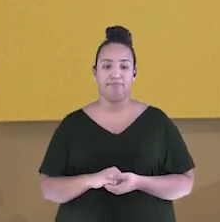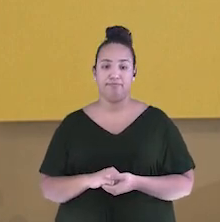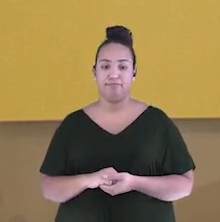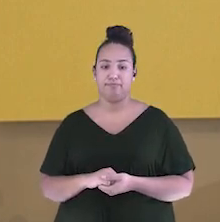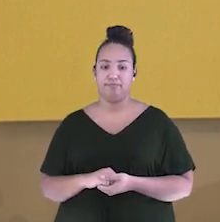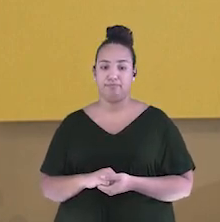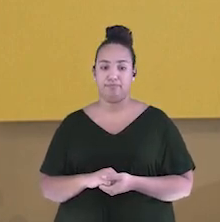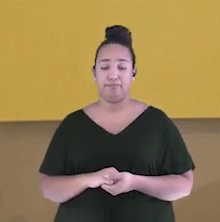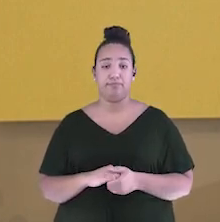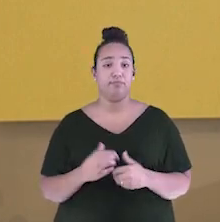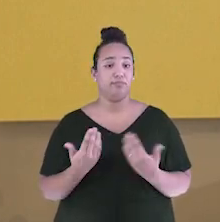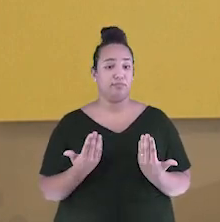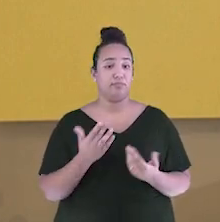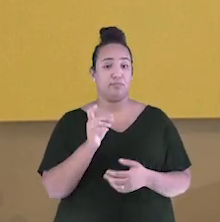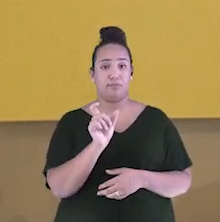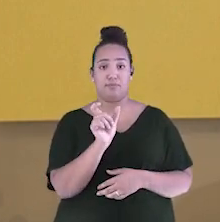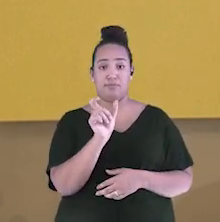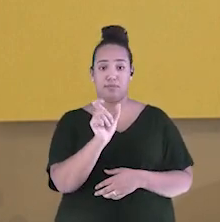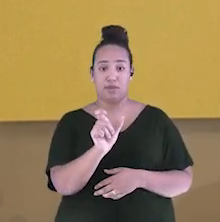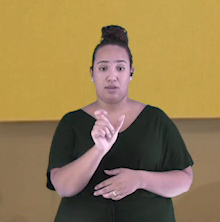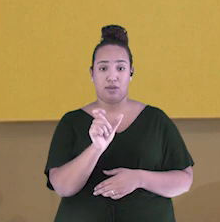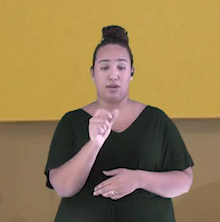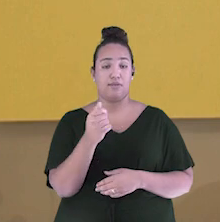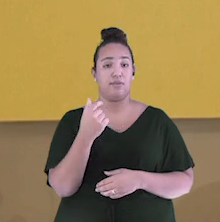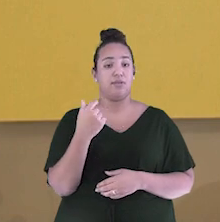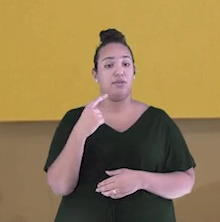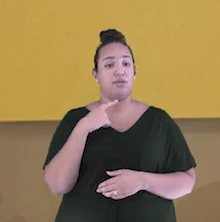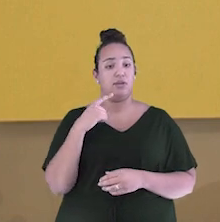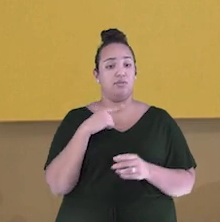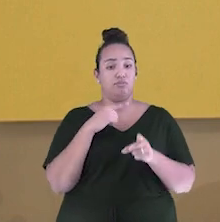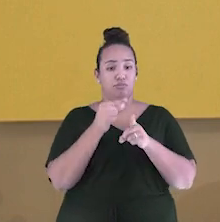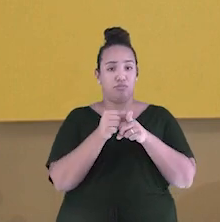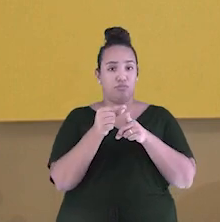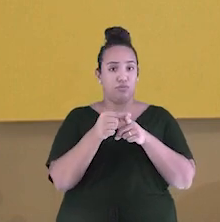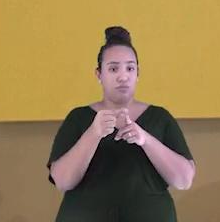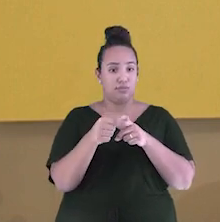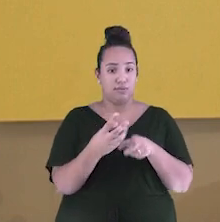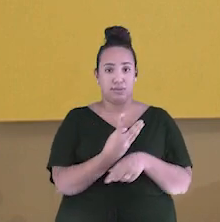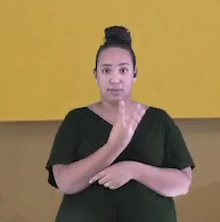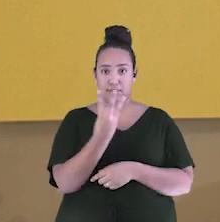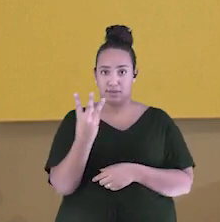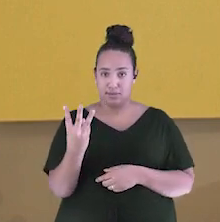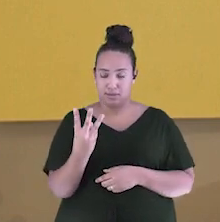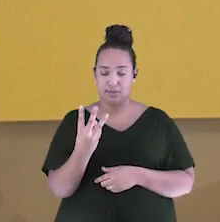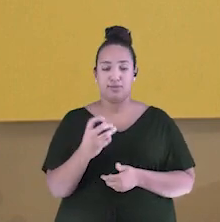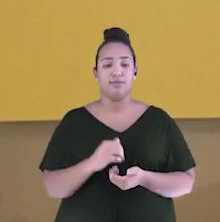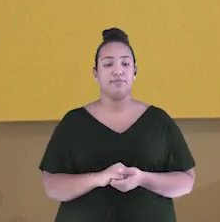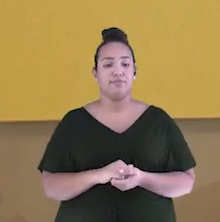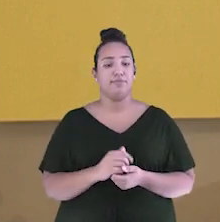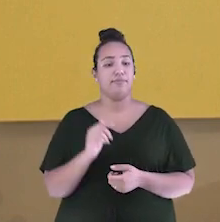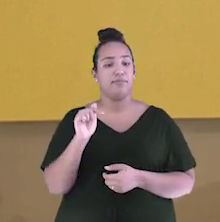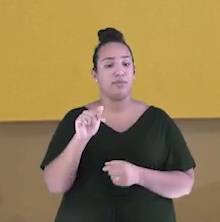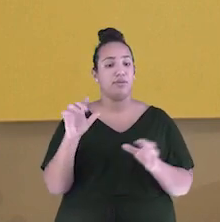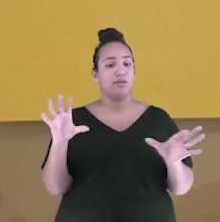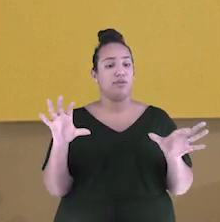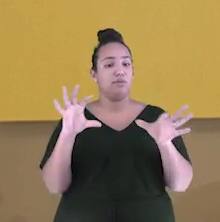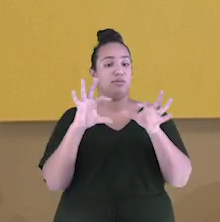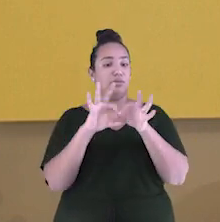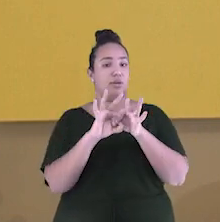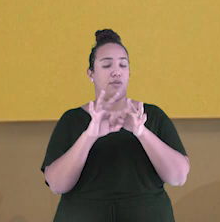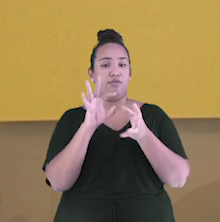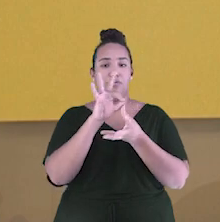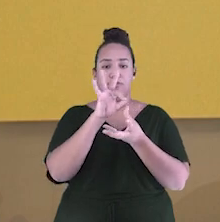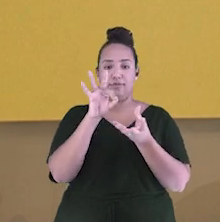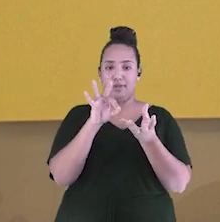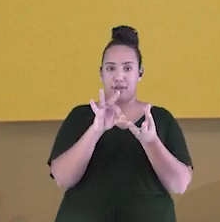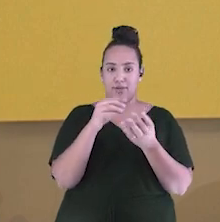Para pronunciarmos essa palavra, emitimos 3 grupos de fonemas, aos quais estão sempre ligados as